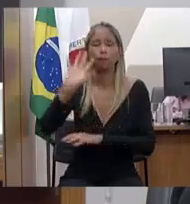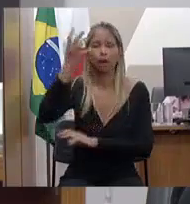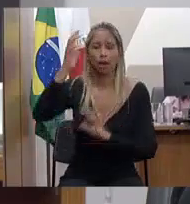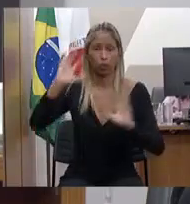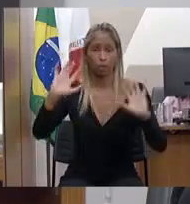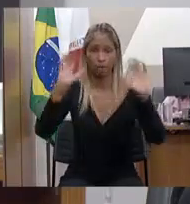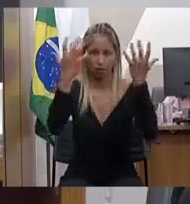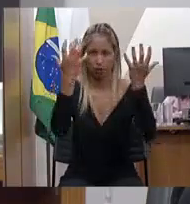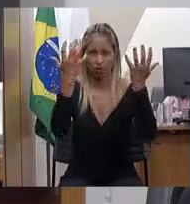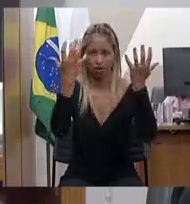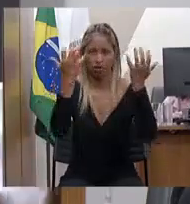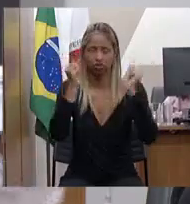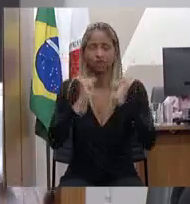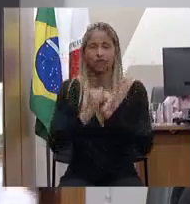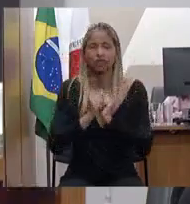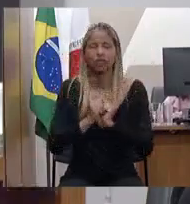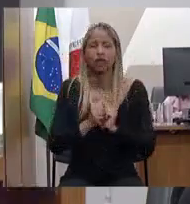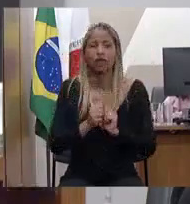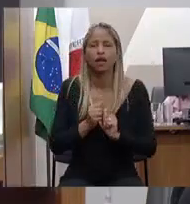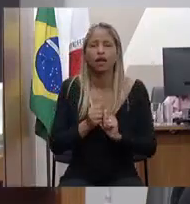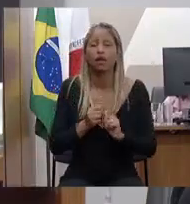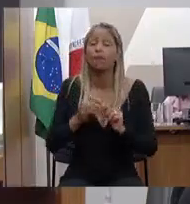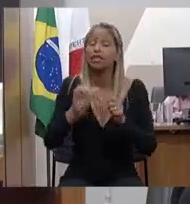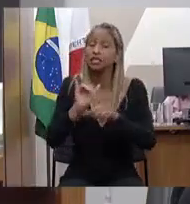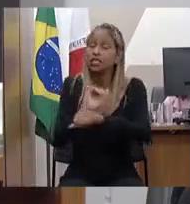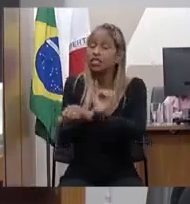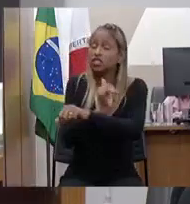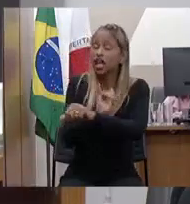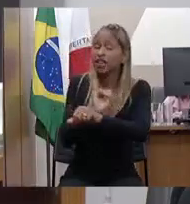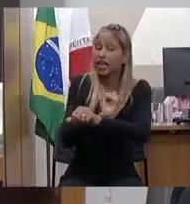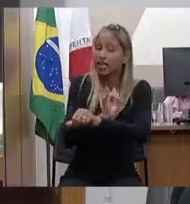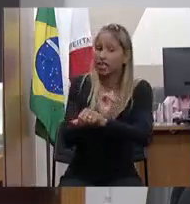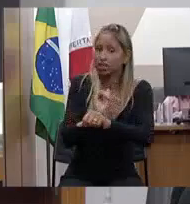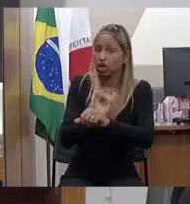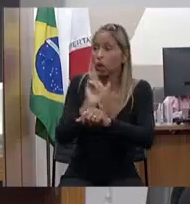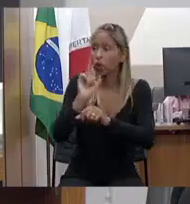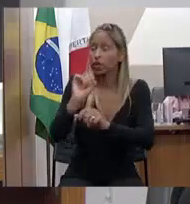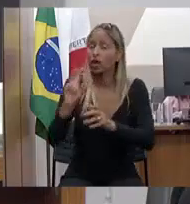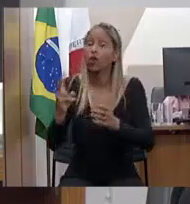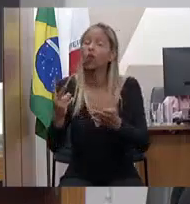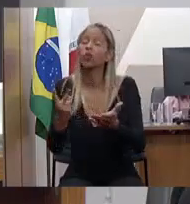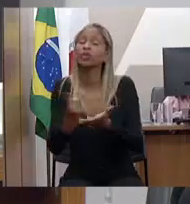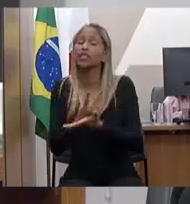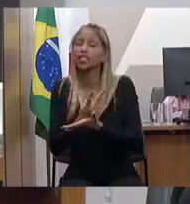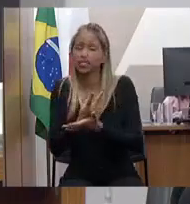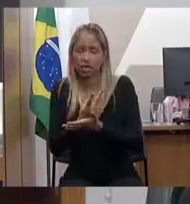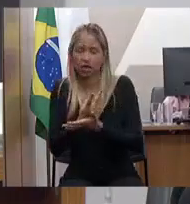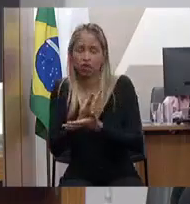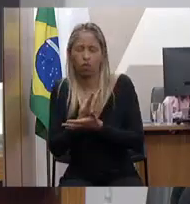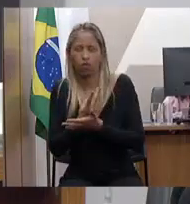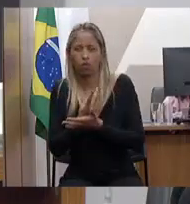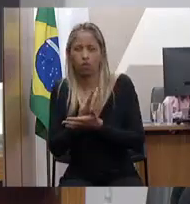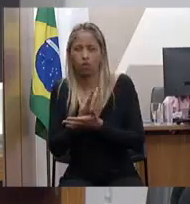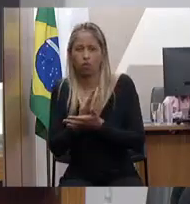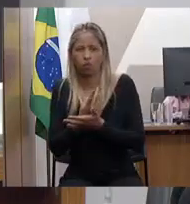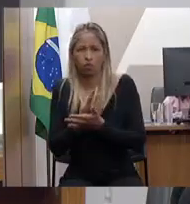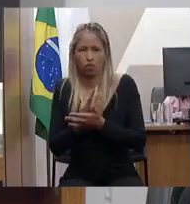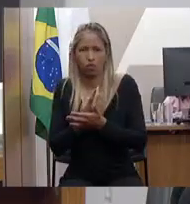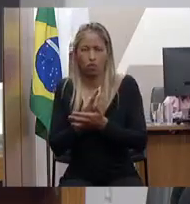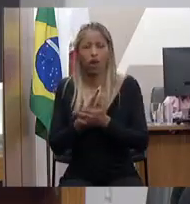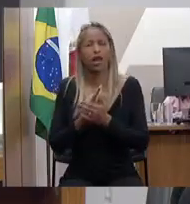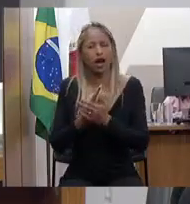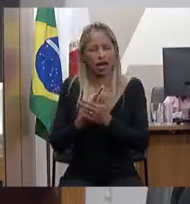meio ambiente pensando em questões estratégicas né é o que aconteceu o que aconteceu em Fundão